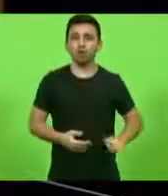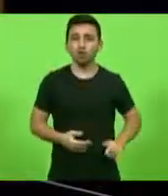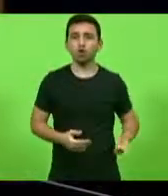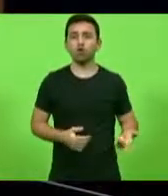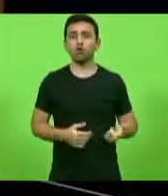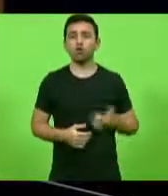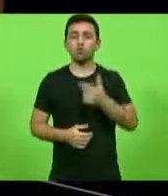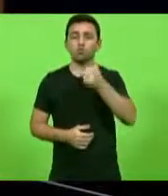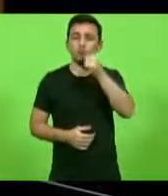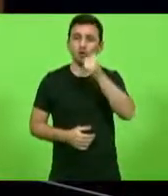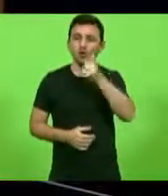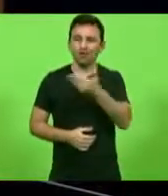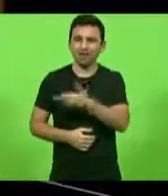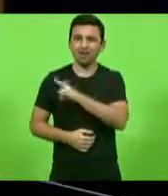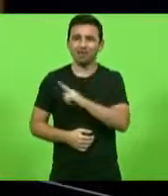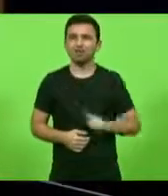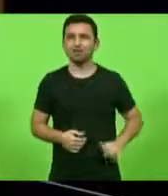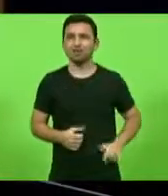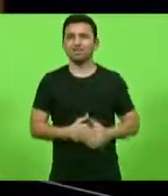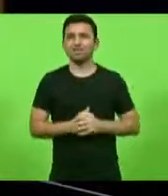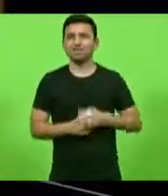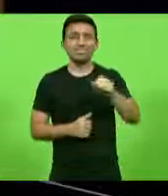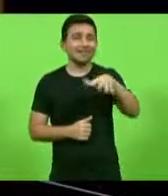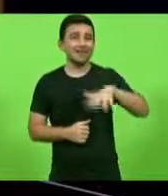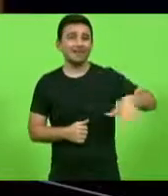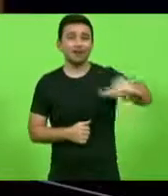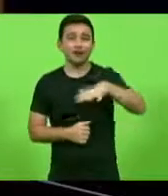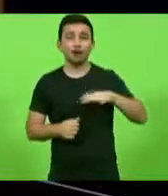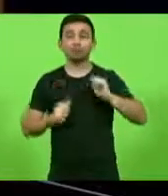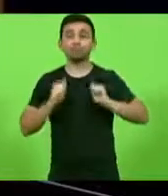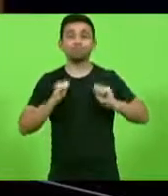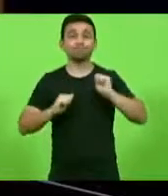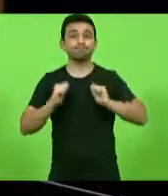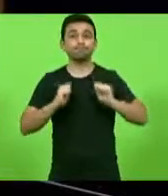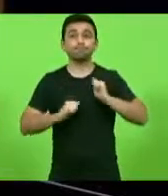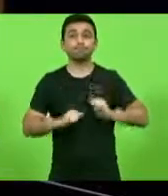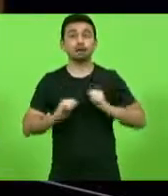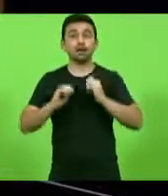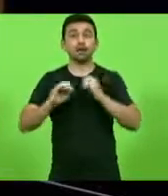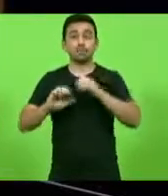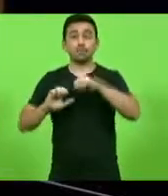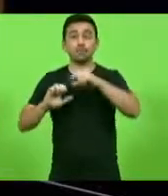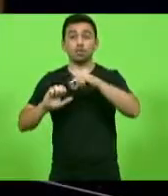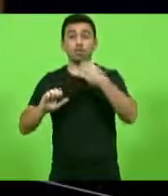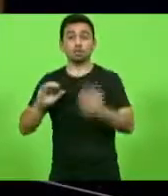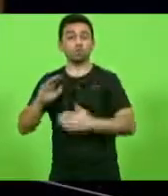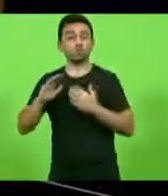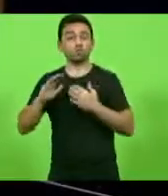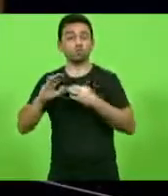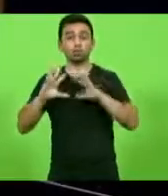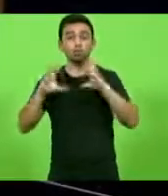governadora. Isso é gerar uma expectativa no empreendedor que está argolado, que está sem